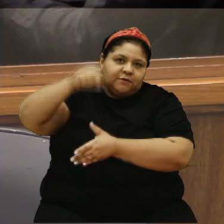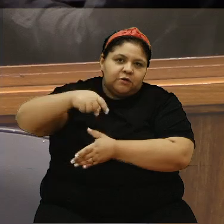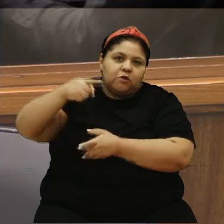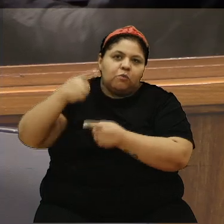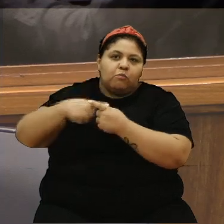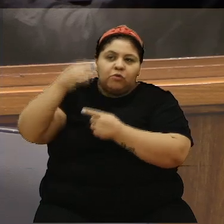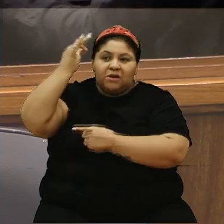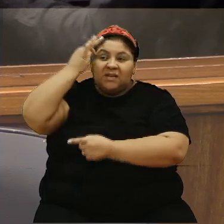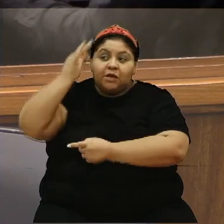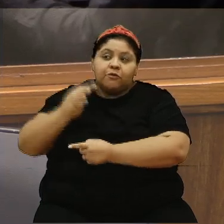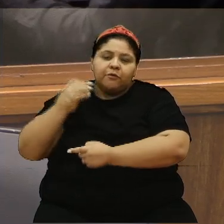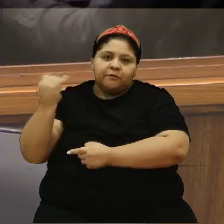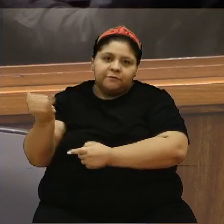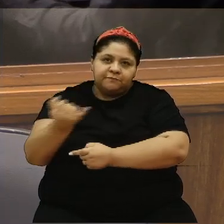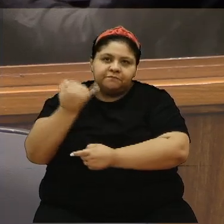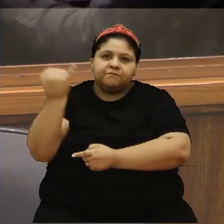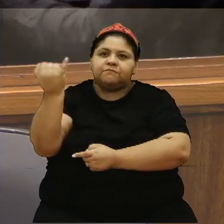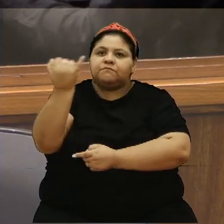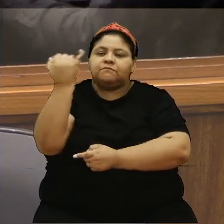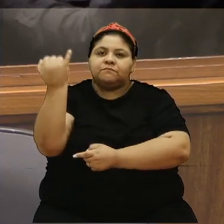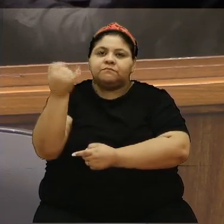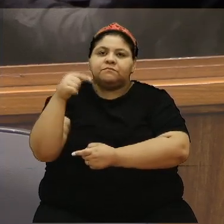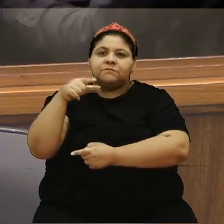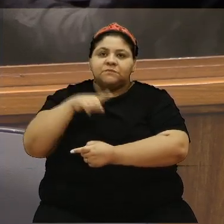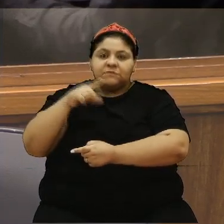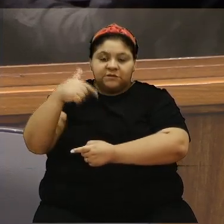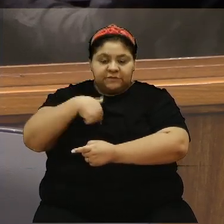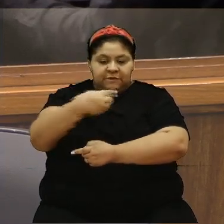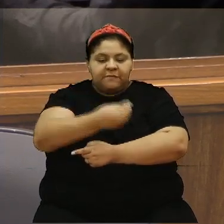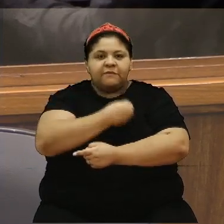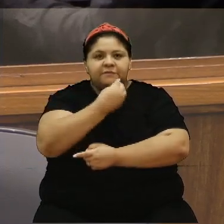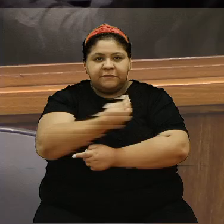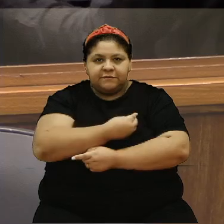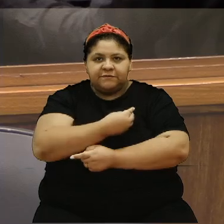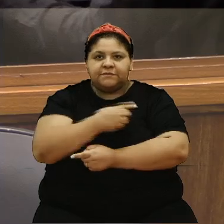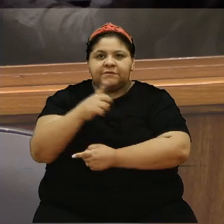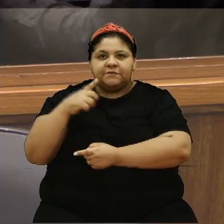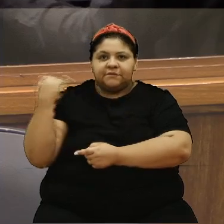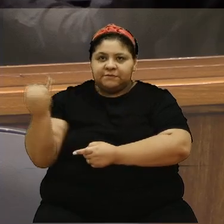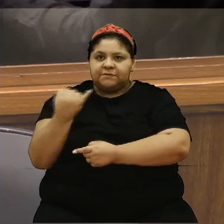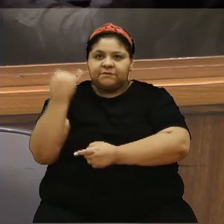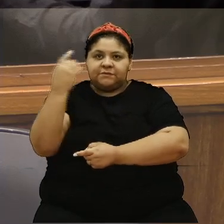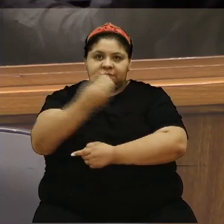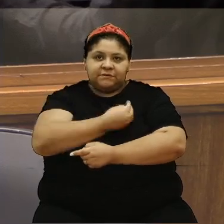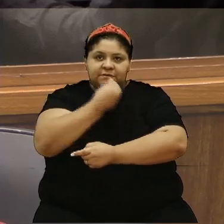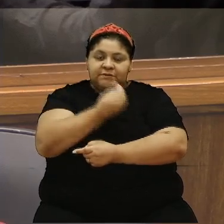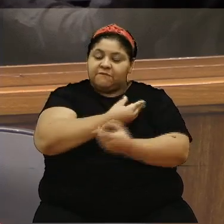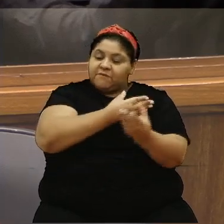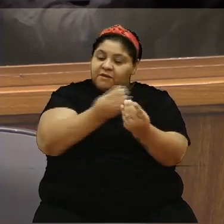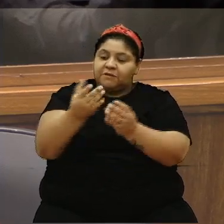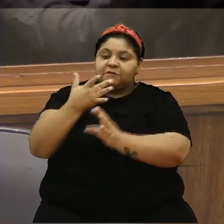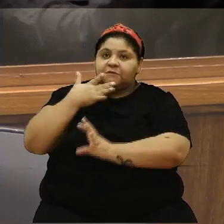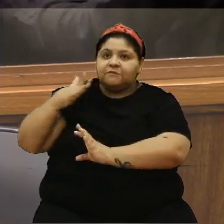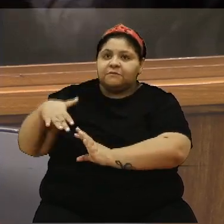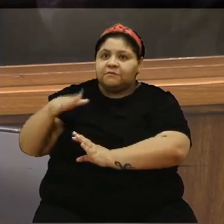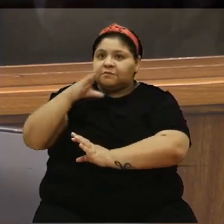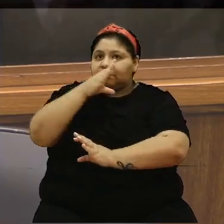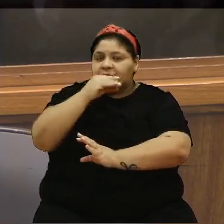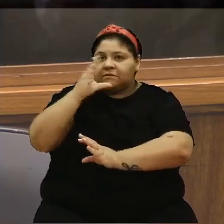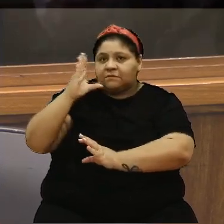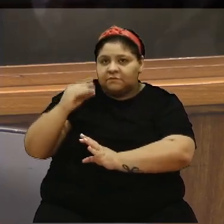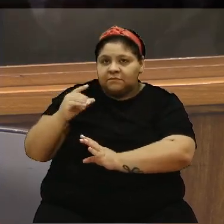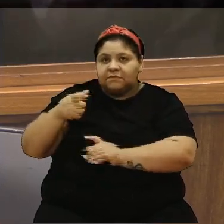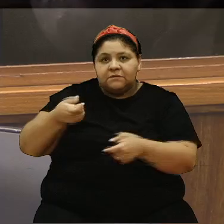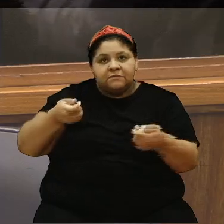a importância que isso teve na minha vida, a importância que isso tem na vida de muitas crianças e adolescentes, e